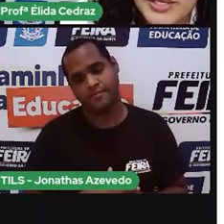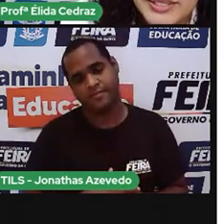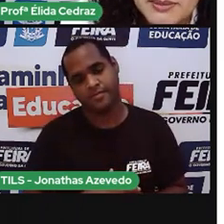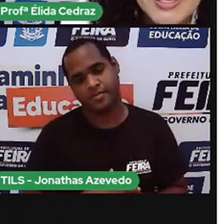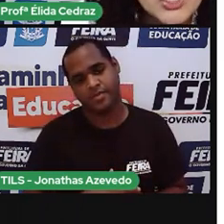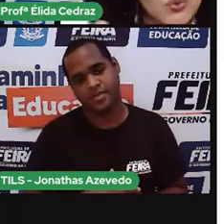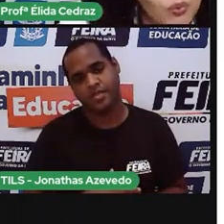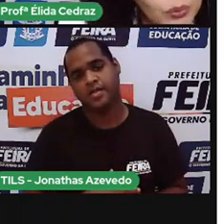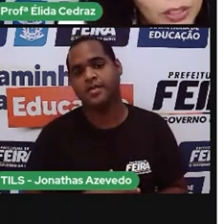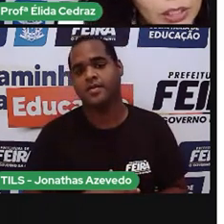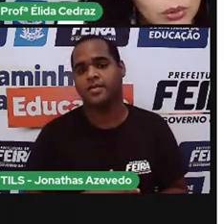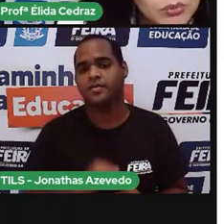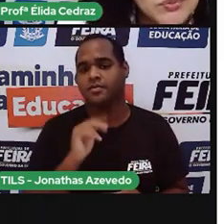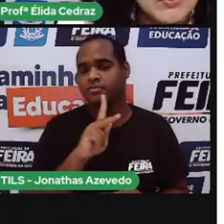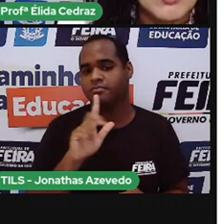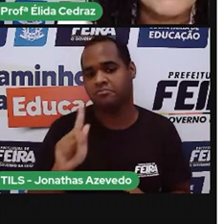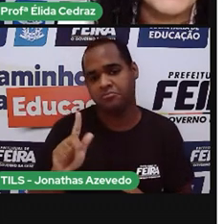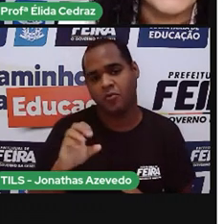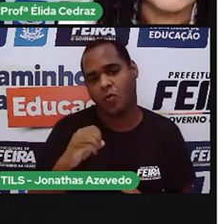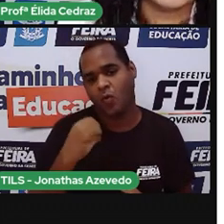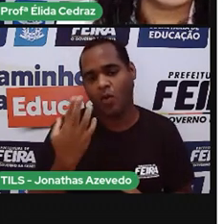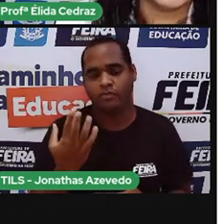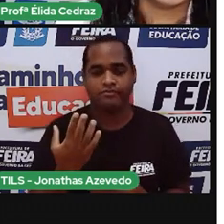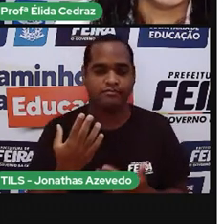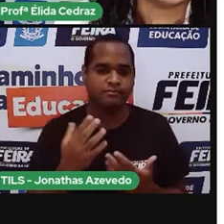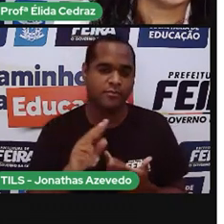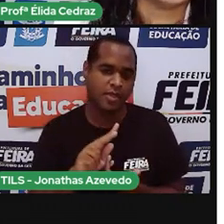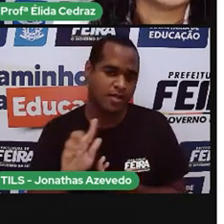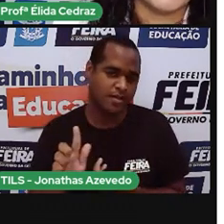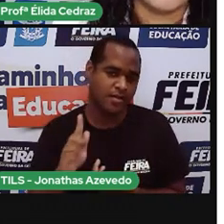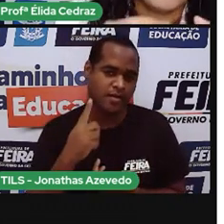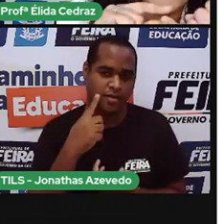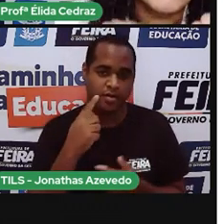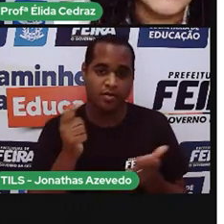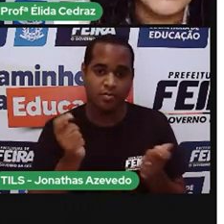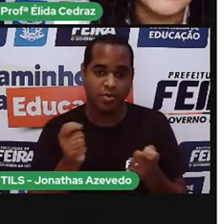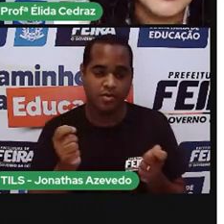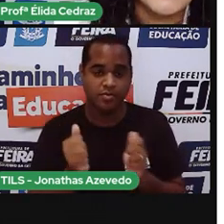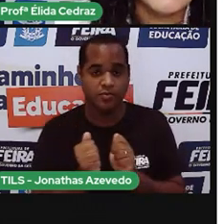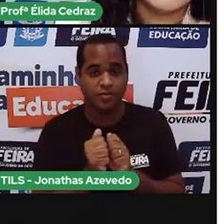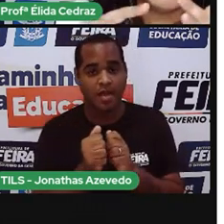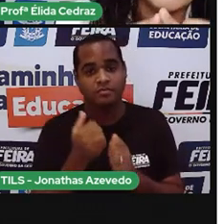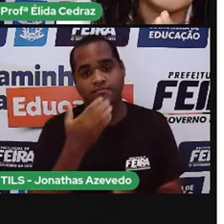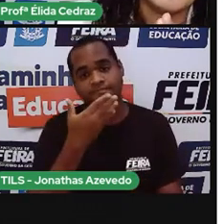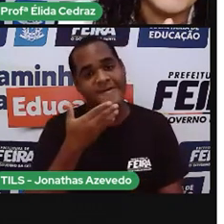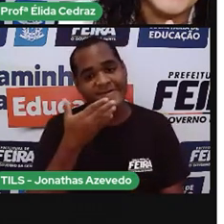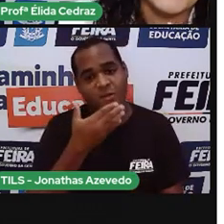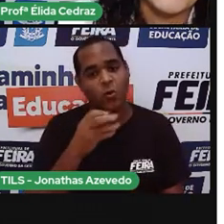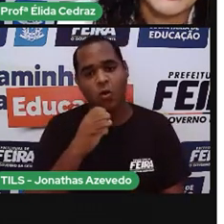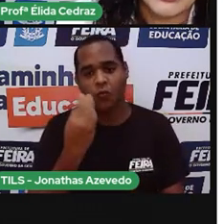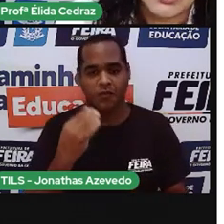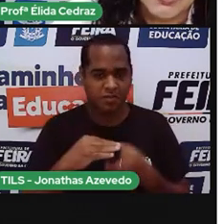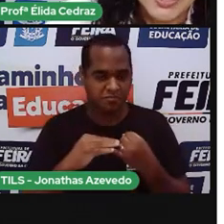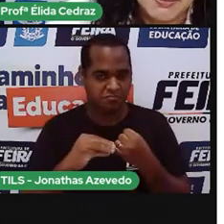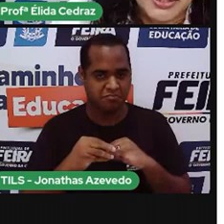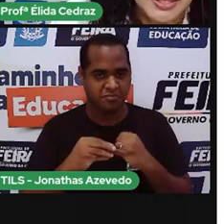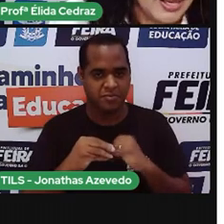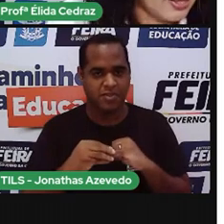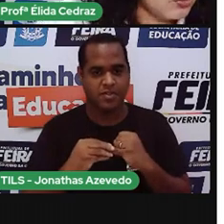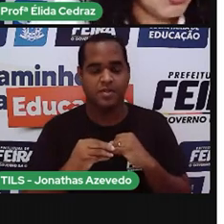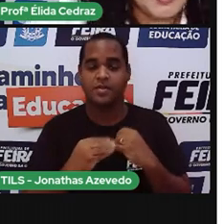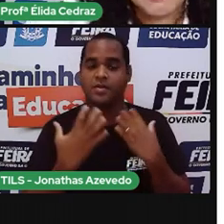Quantos quilogramas ou quilo ficarão se a gente juntar o açúcar e o feijão? Se